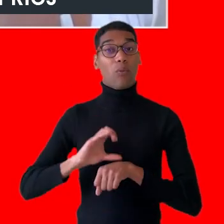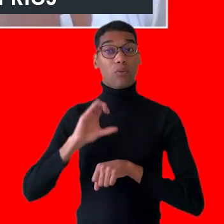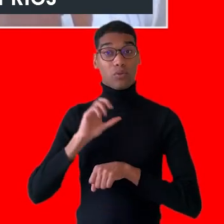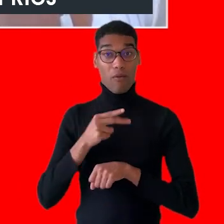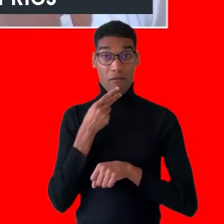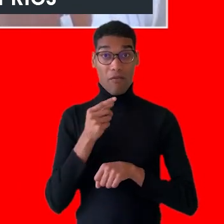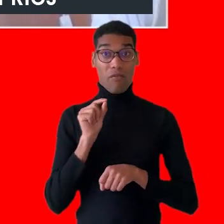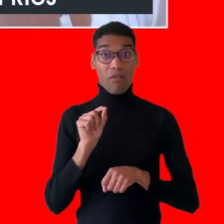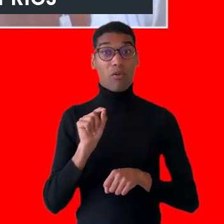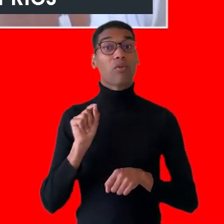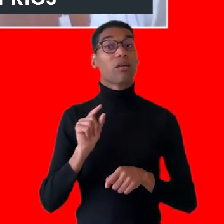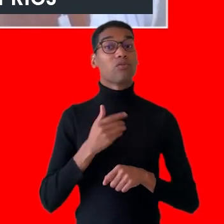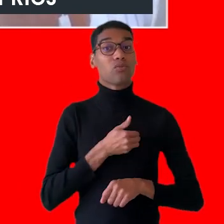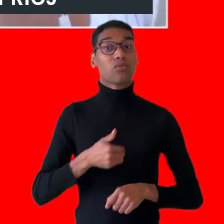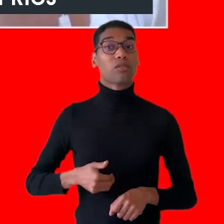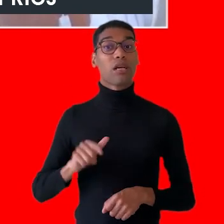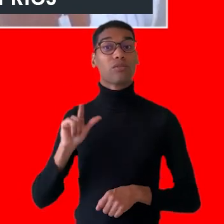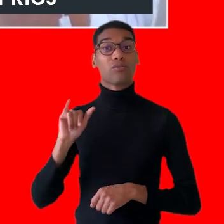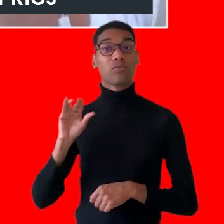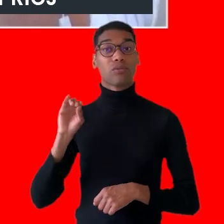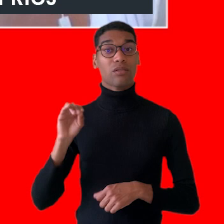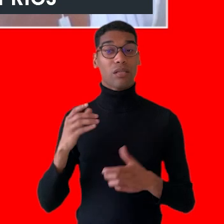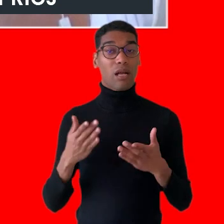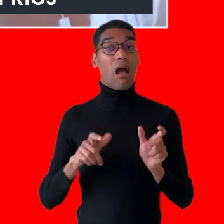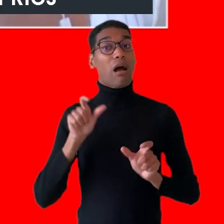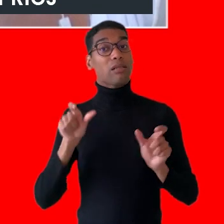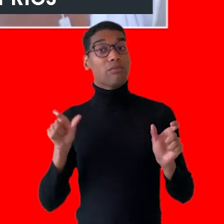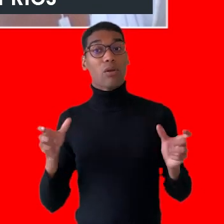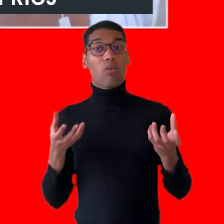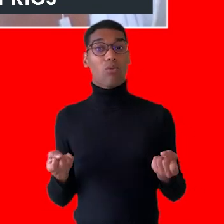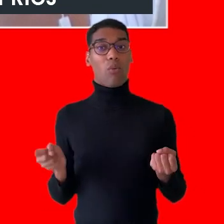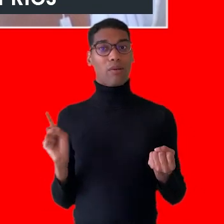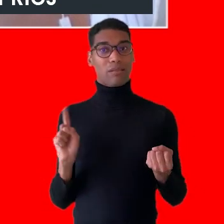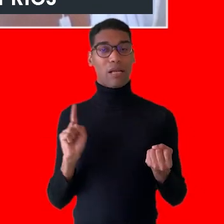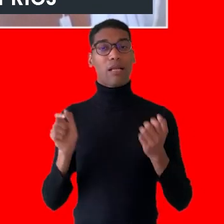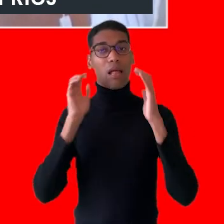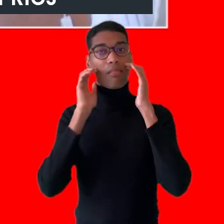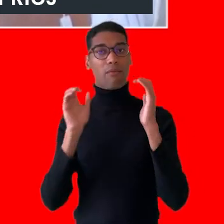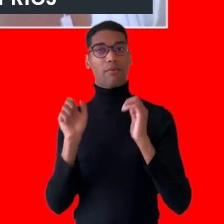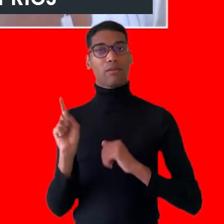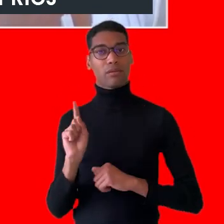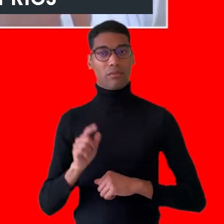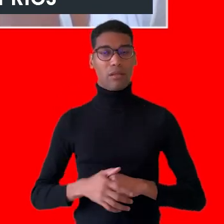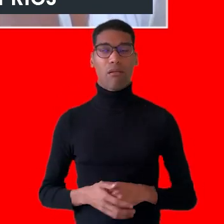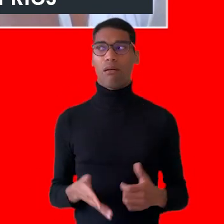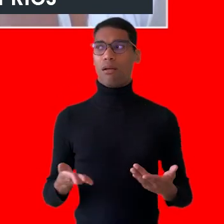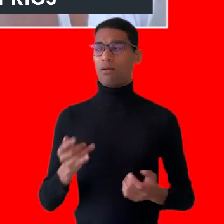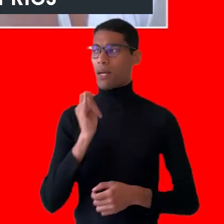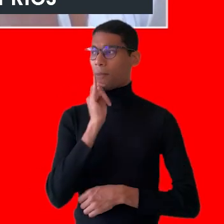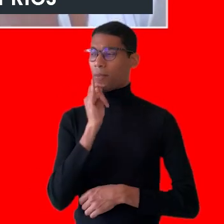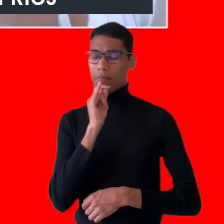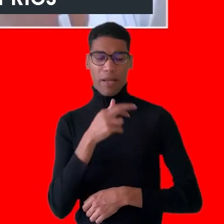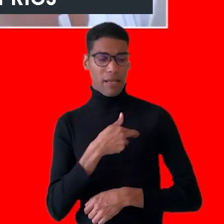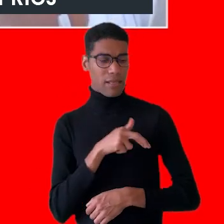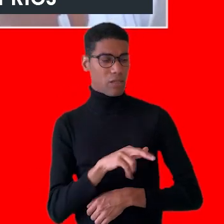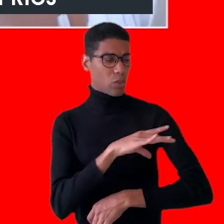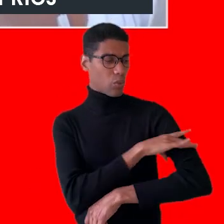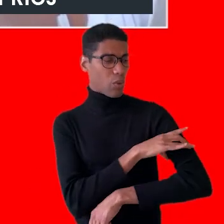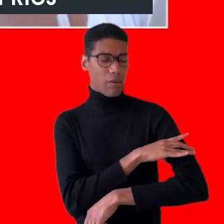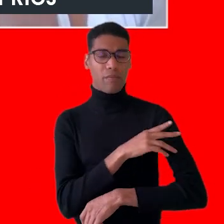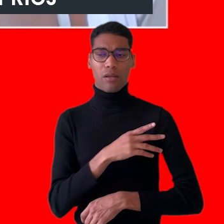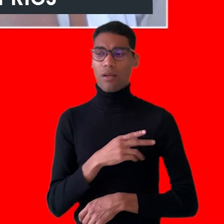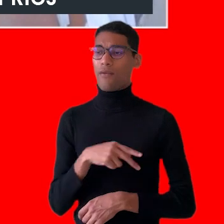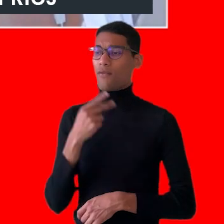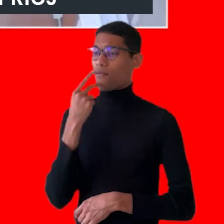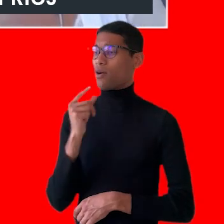Constituição, embora fale de um Estado laico, as pessoas não reconhecem, as pessoas não respeitam. Ninguém diz assim, a religião do candomblé.